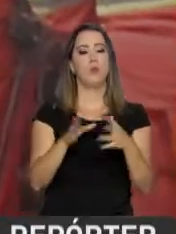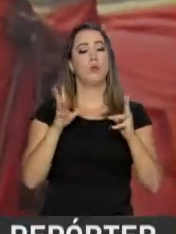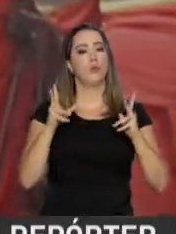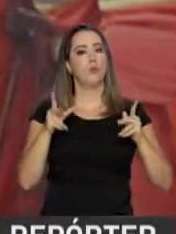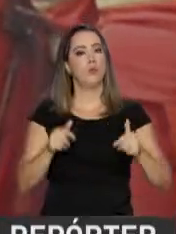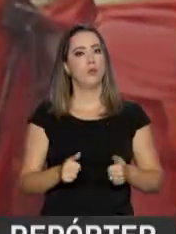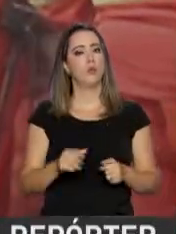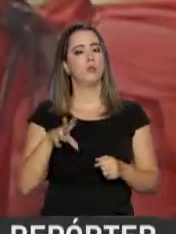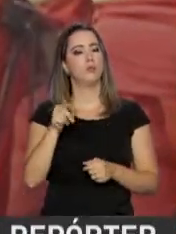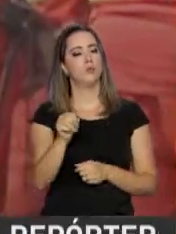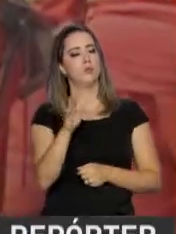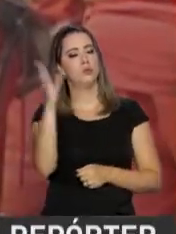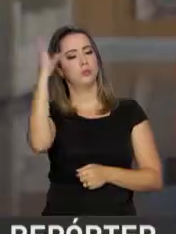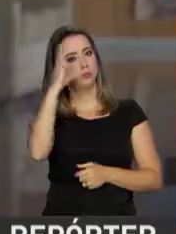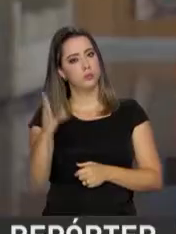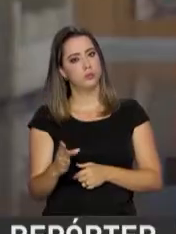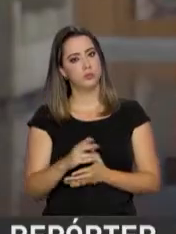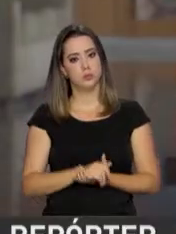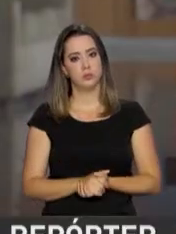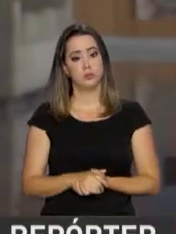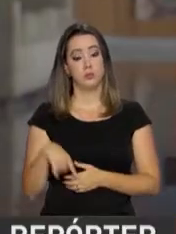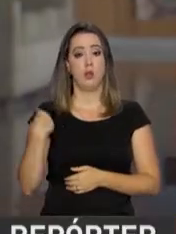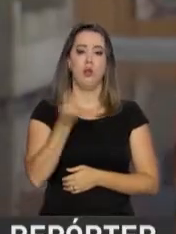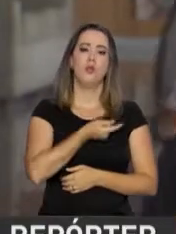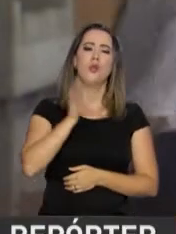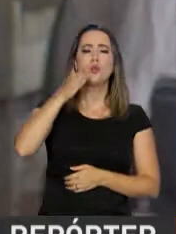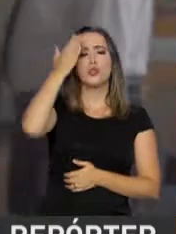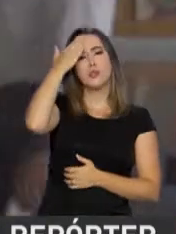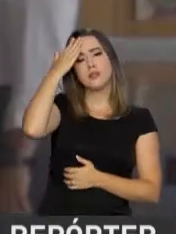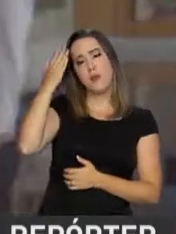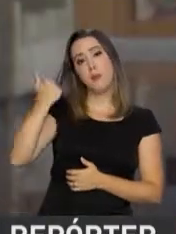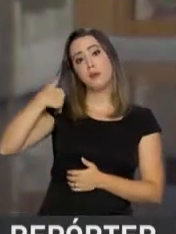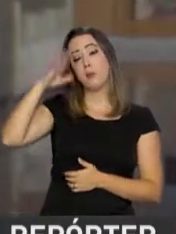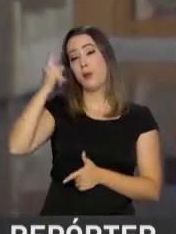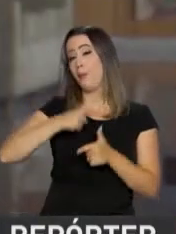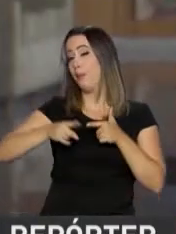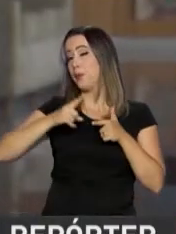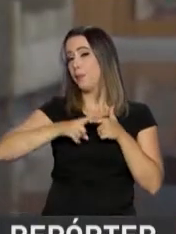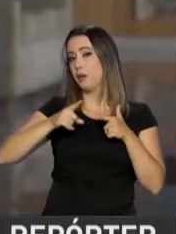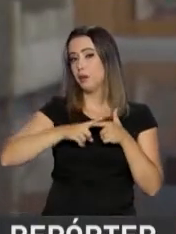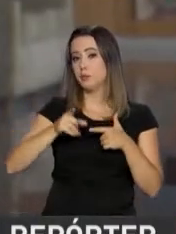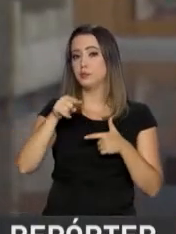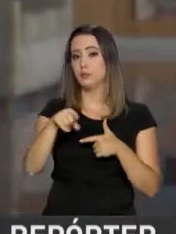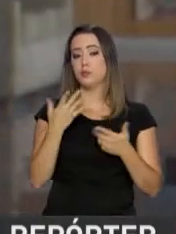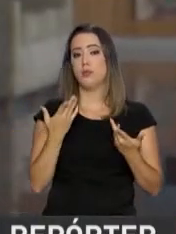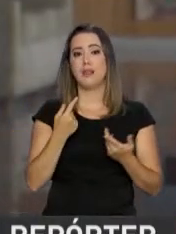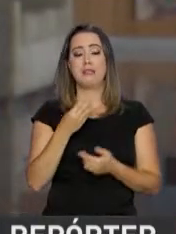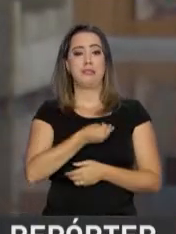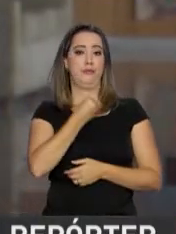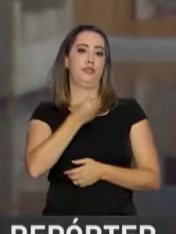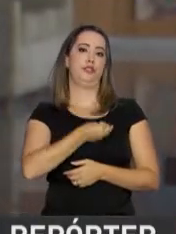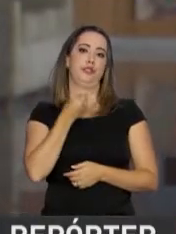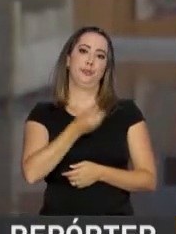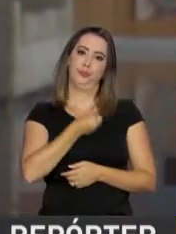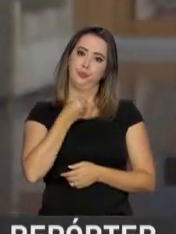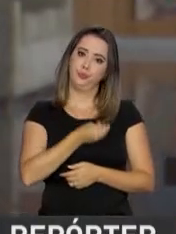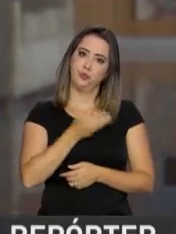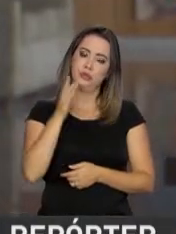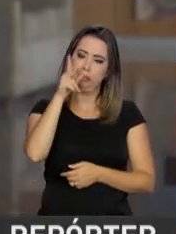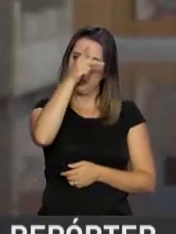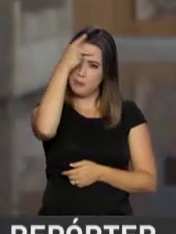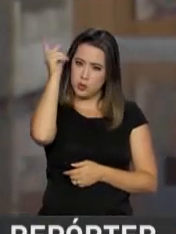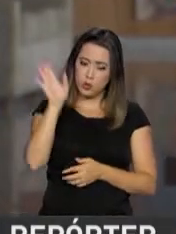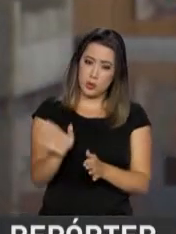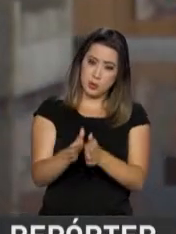em todo o país todos nós sabemos que um dos maiores problemas na qualidade de vida sobretudo os mais